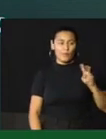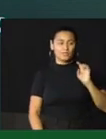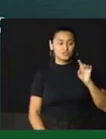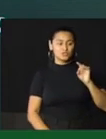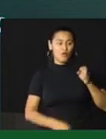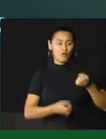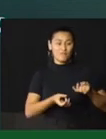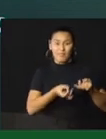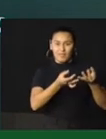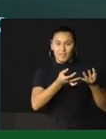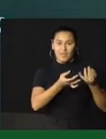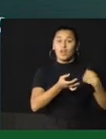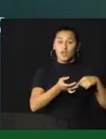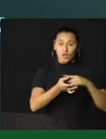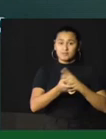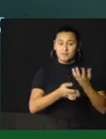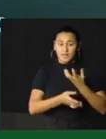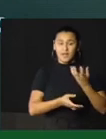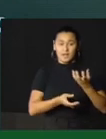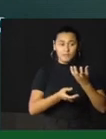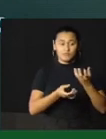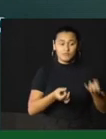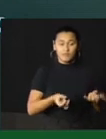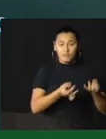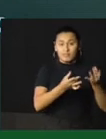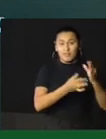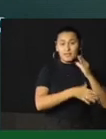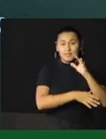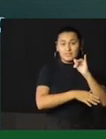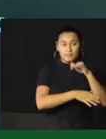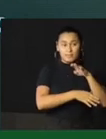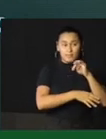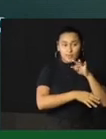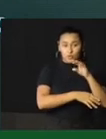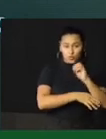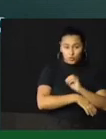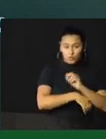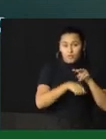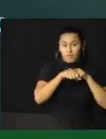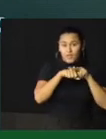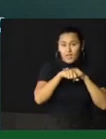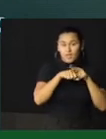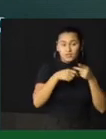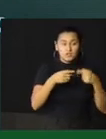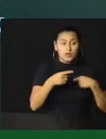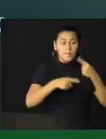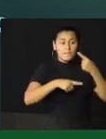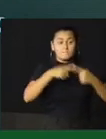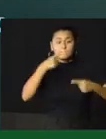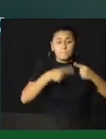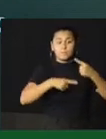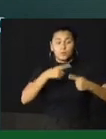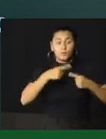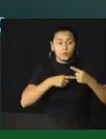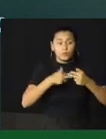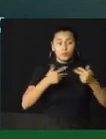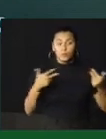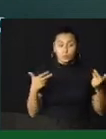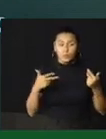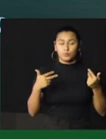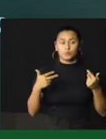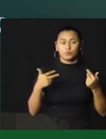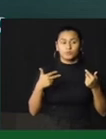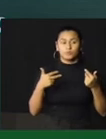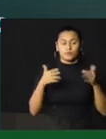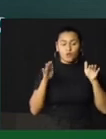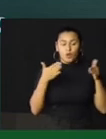exportar aço Verde nós queremos exportar cimento Verde nós queremos exportar produto agregado a partir do